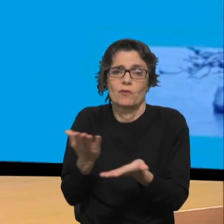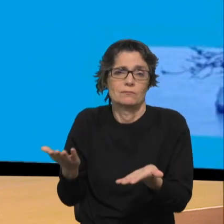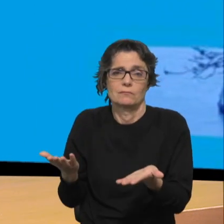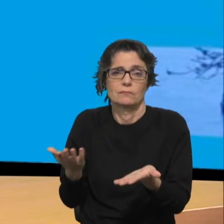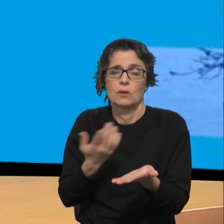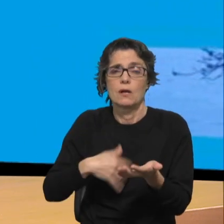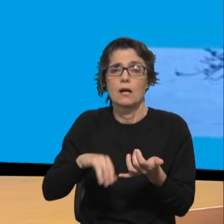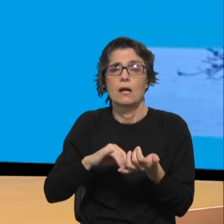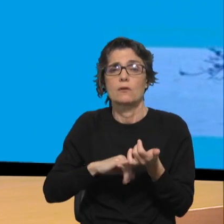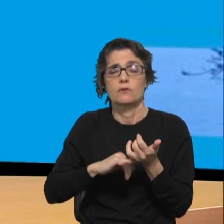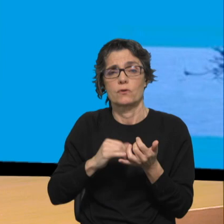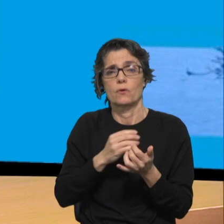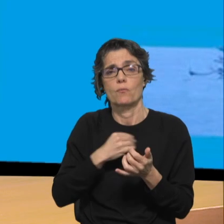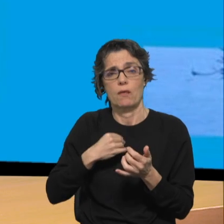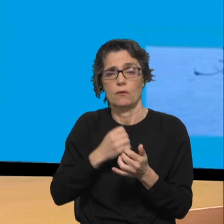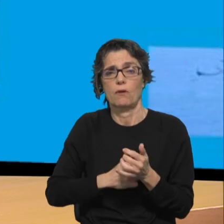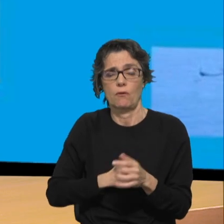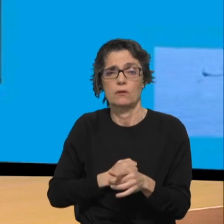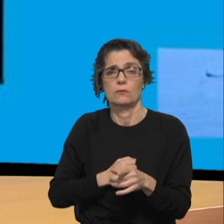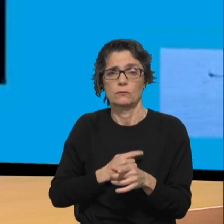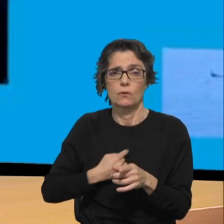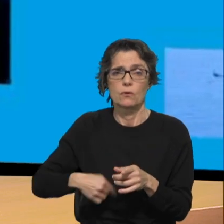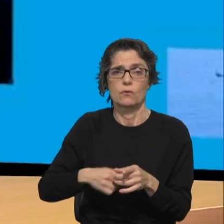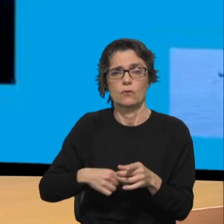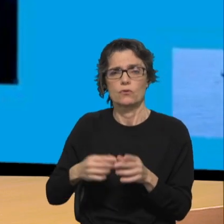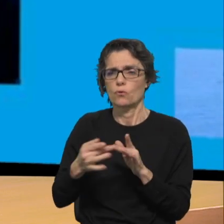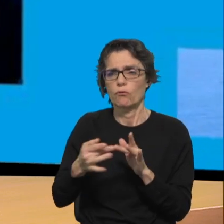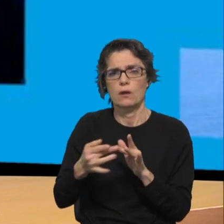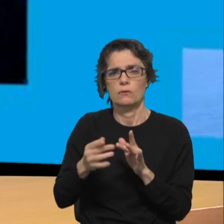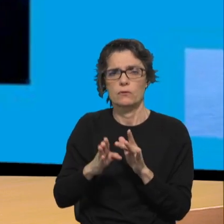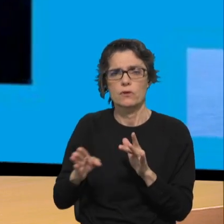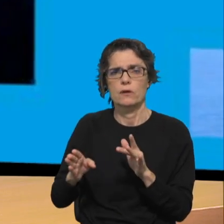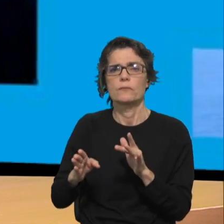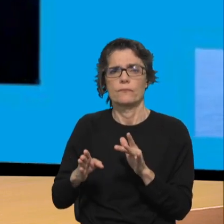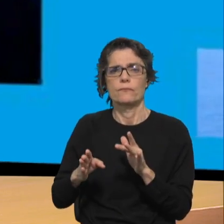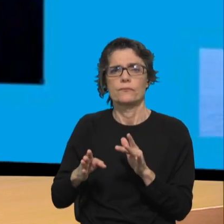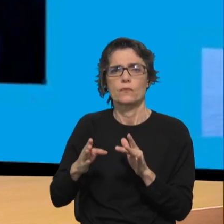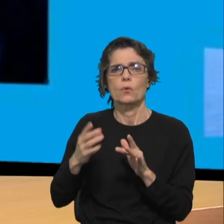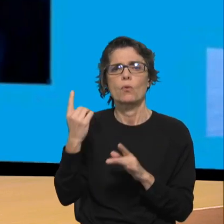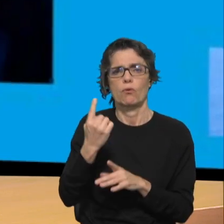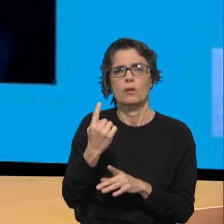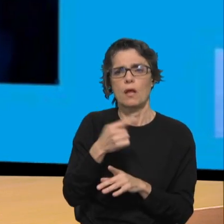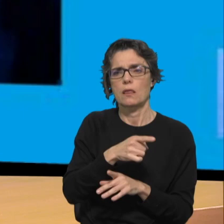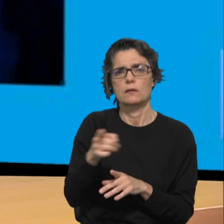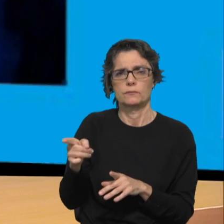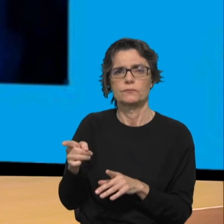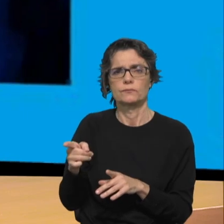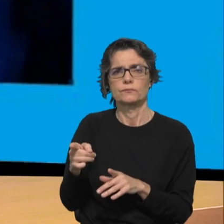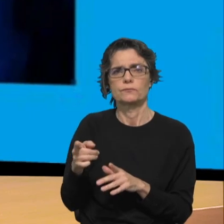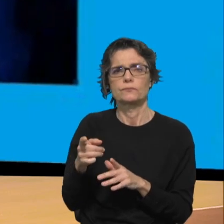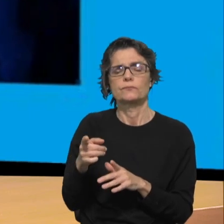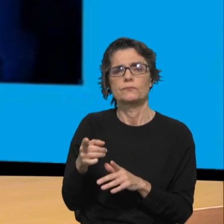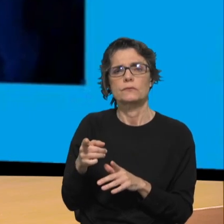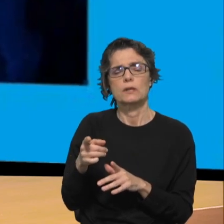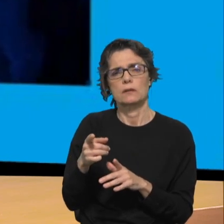Médicos Católicos disponibilizou-se e tem efetuado contactos com as autoridades que estão a definir de que modo é